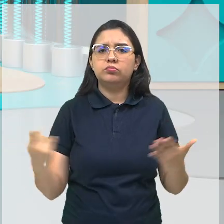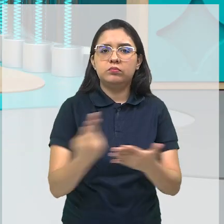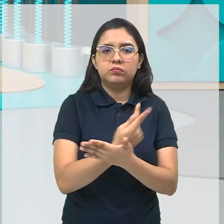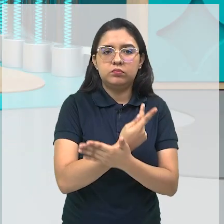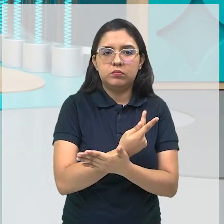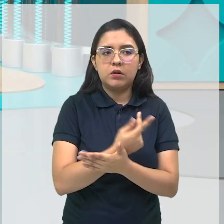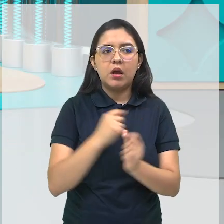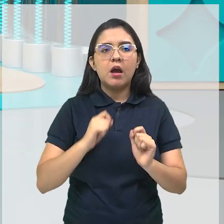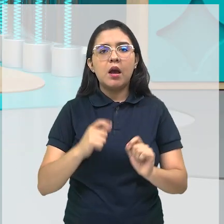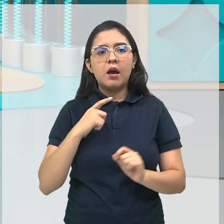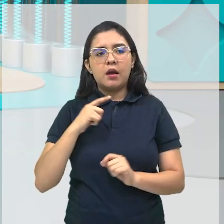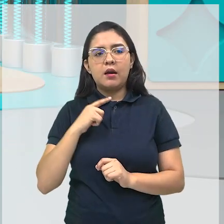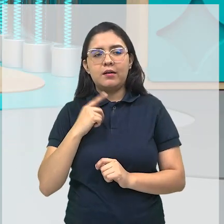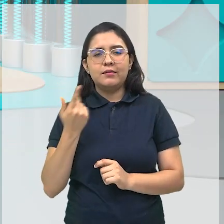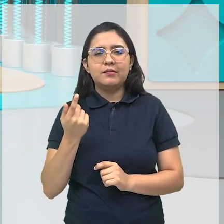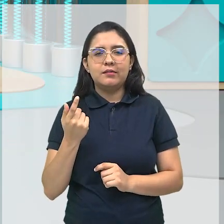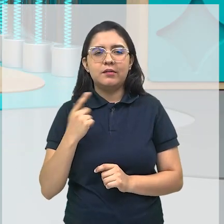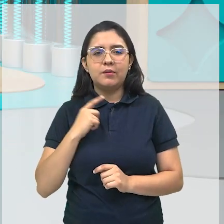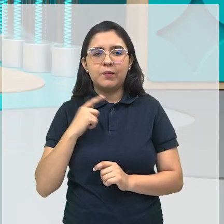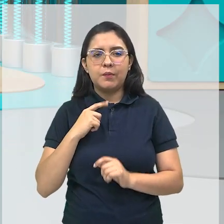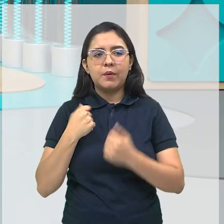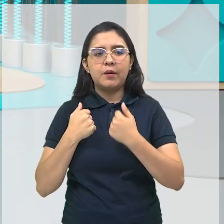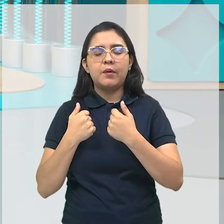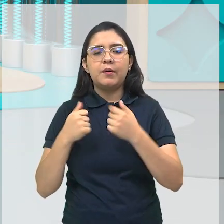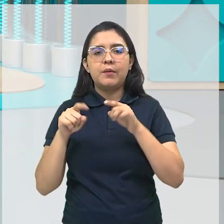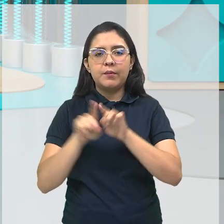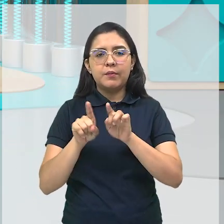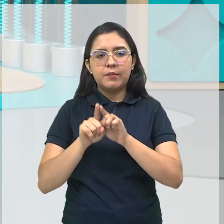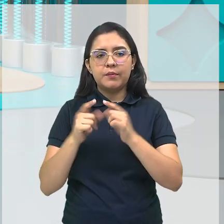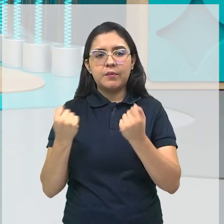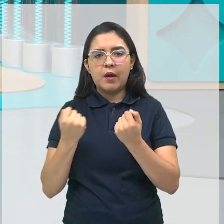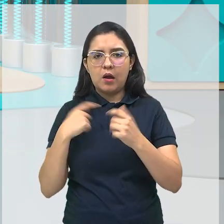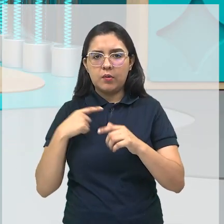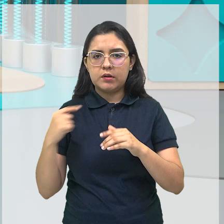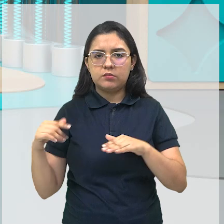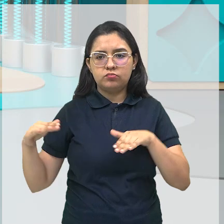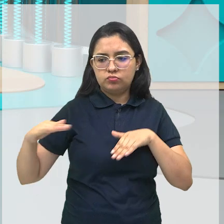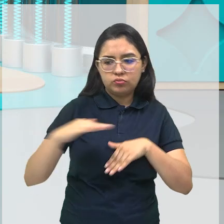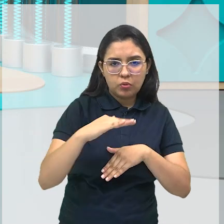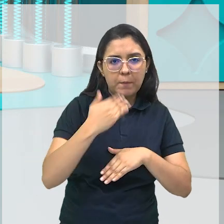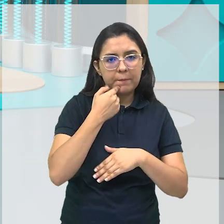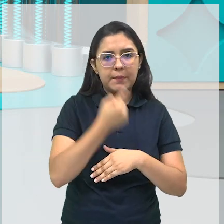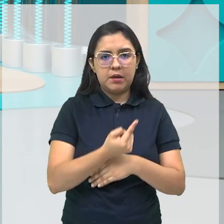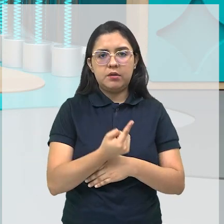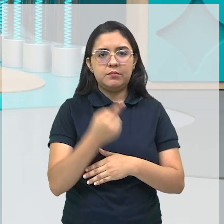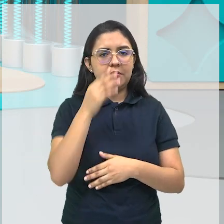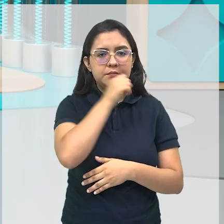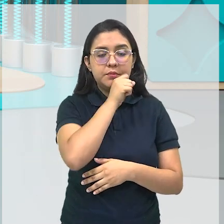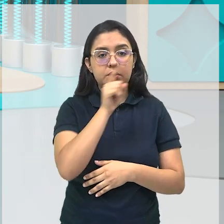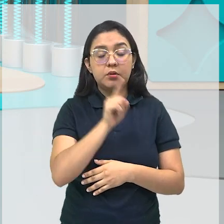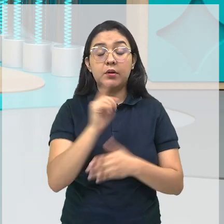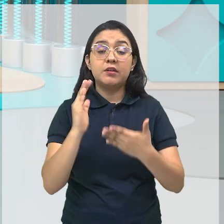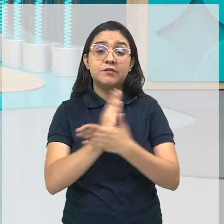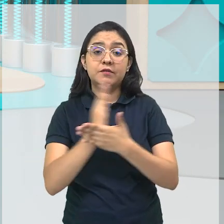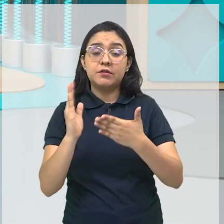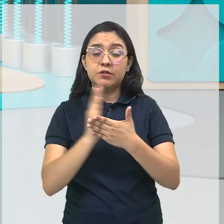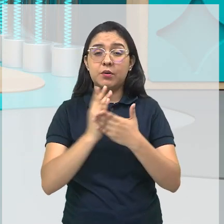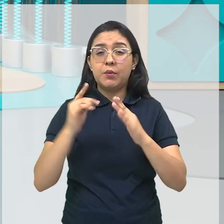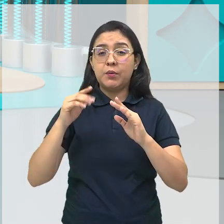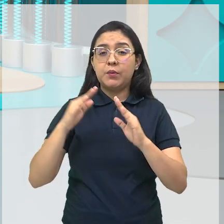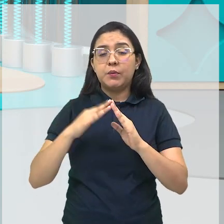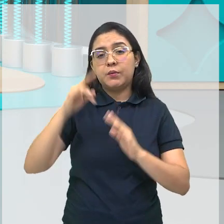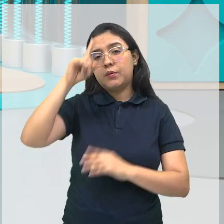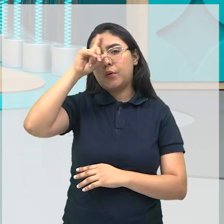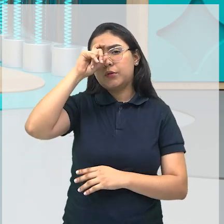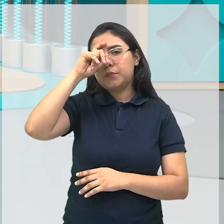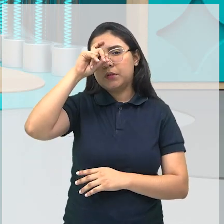que a ambulância dificilmente já vai estar ali próximo, né, para fazer o atendimento. É claro que o hospital vai estar